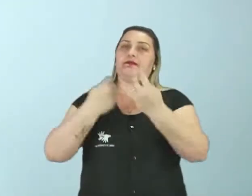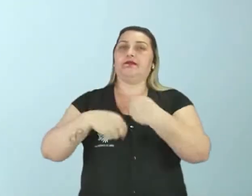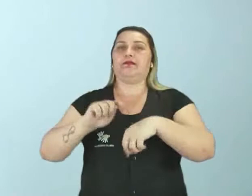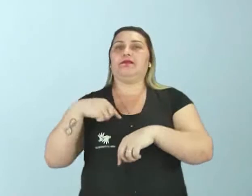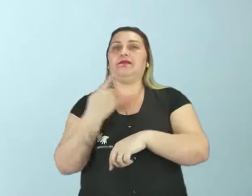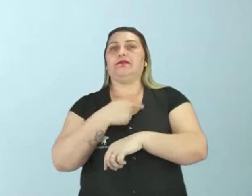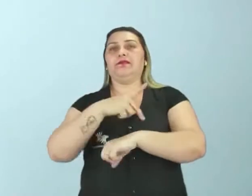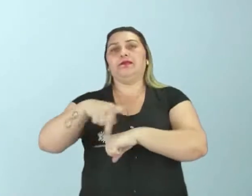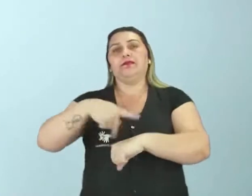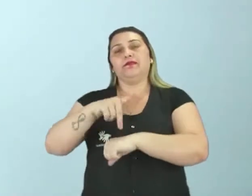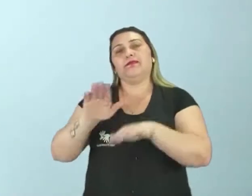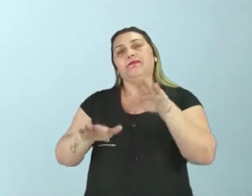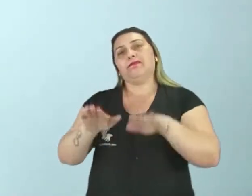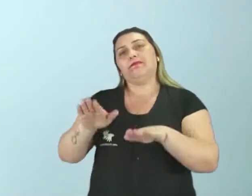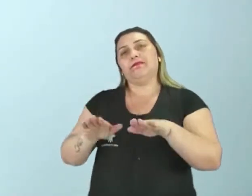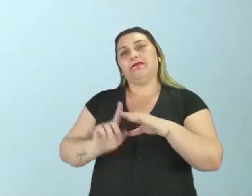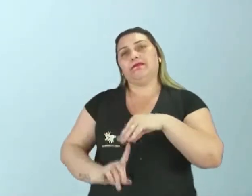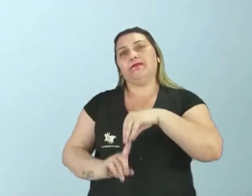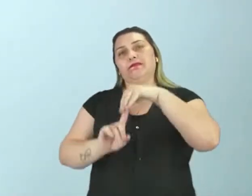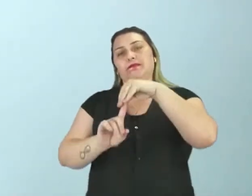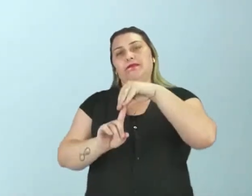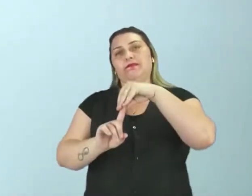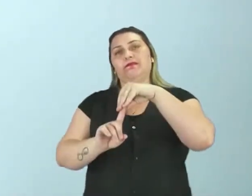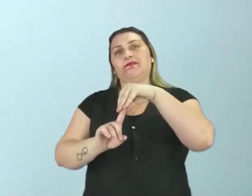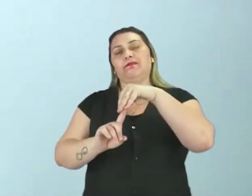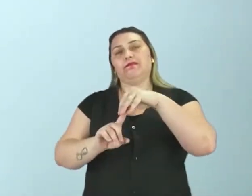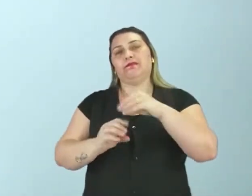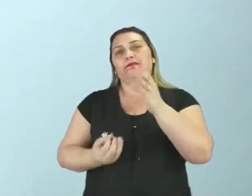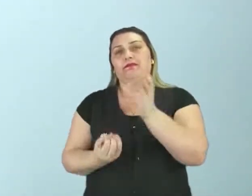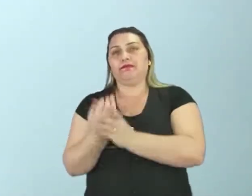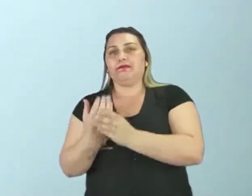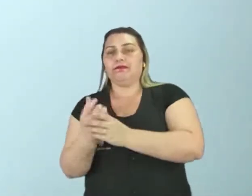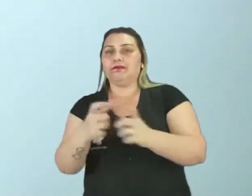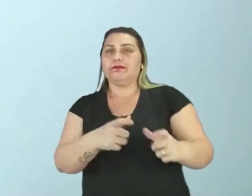do nosso país depende unicamente desses setores de produção.